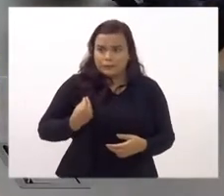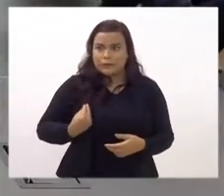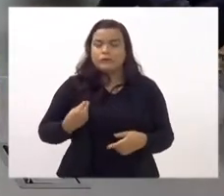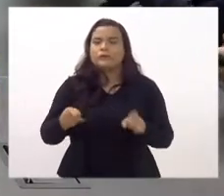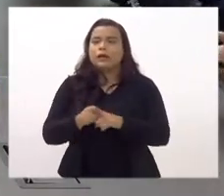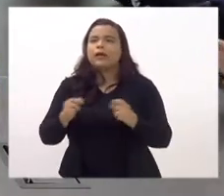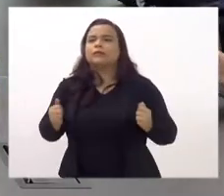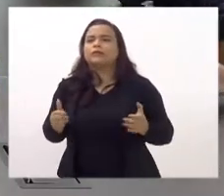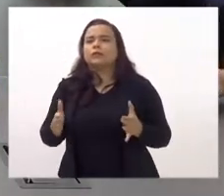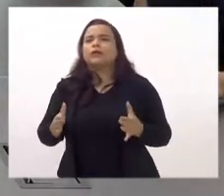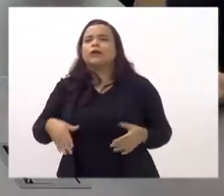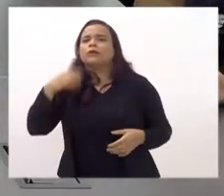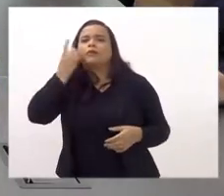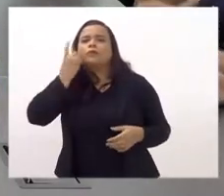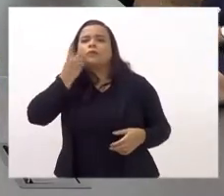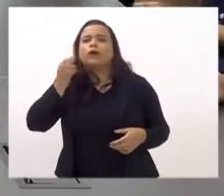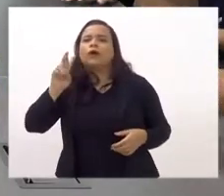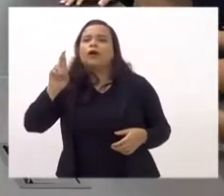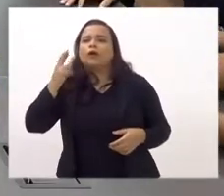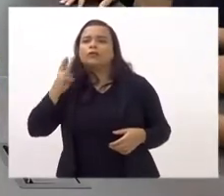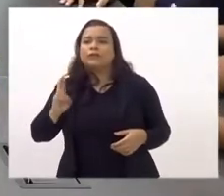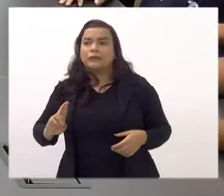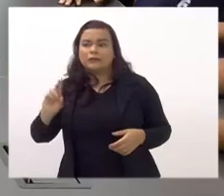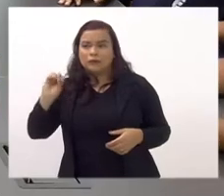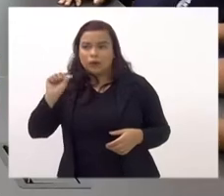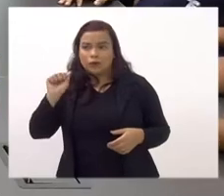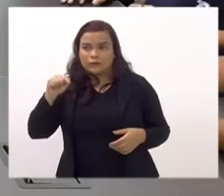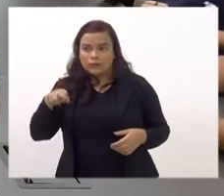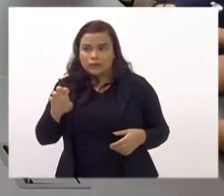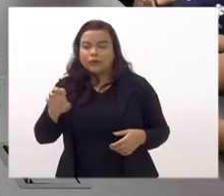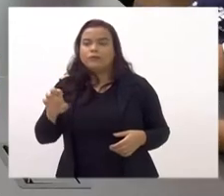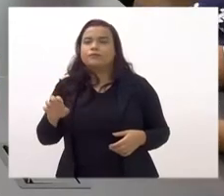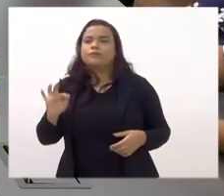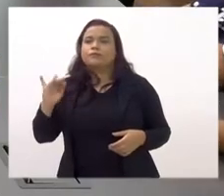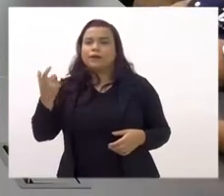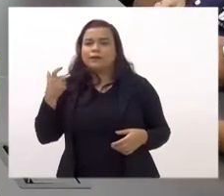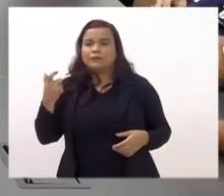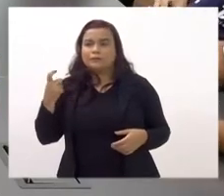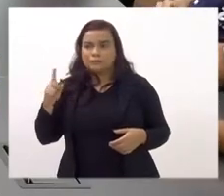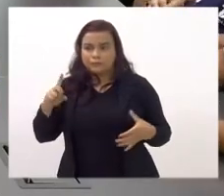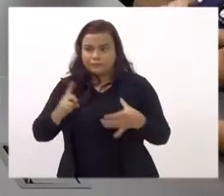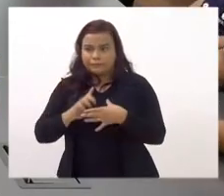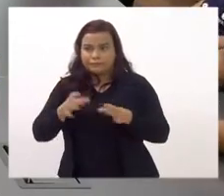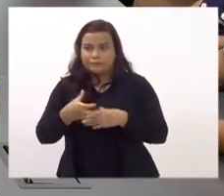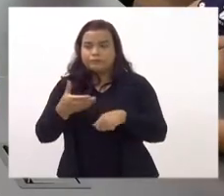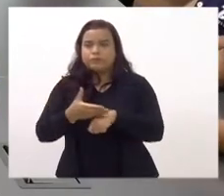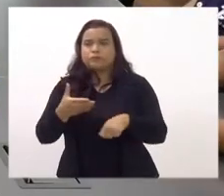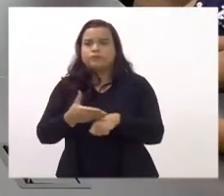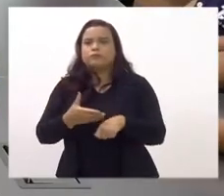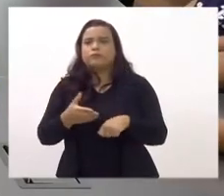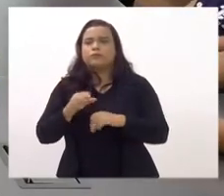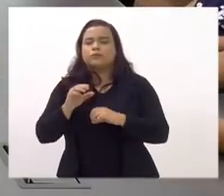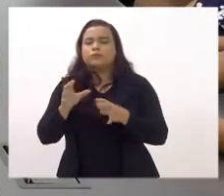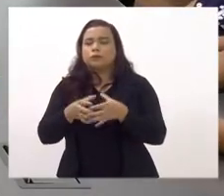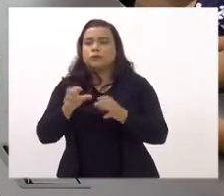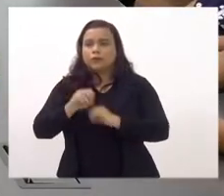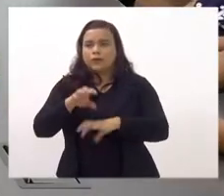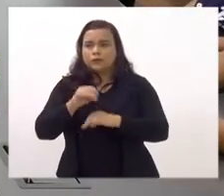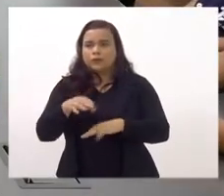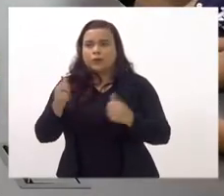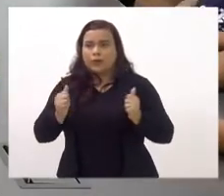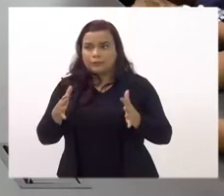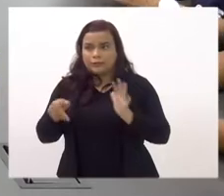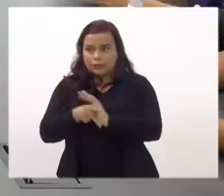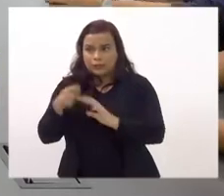assessoria da deputada Rosane Félix, membro dessa comissão de educação, está aqui com a sua assessoria acompanhando. Quero